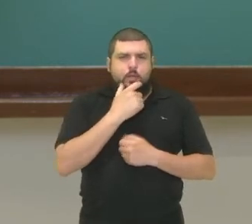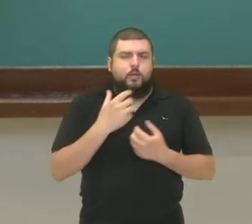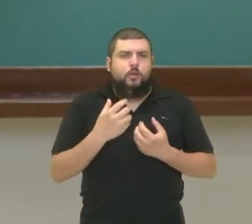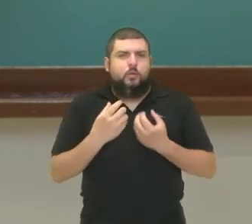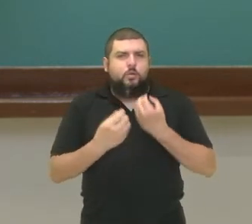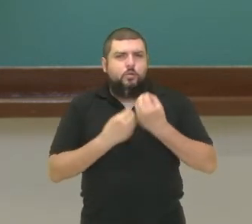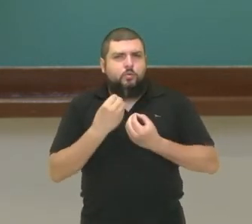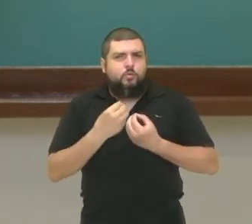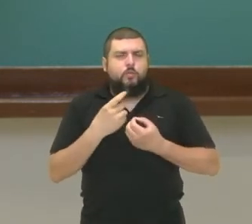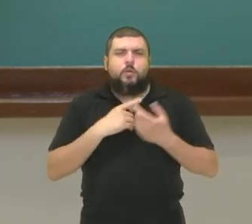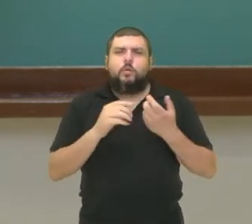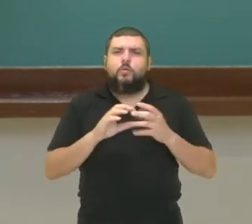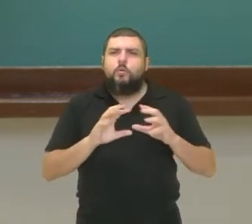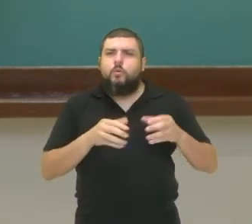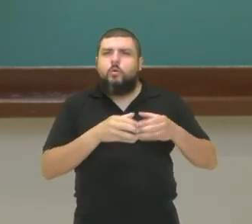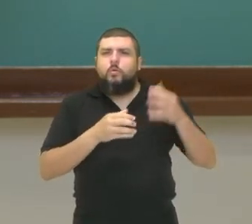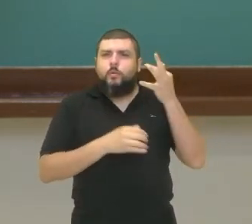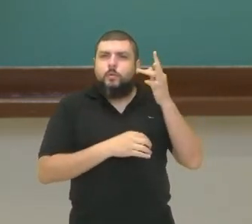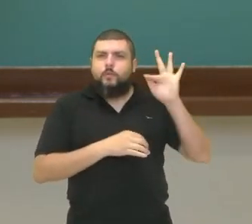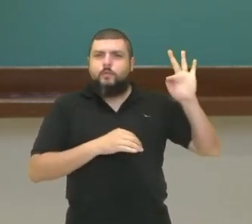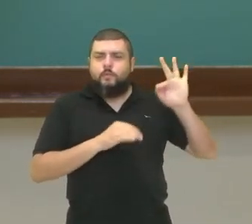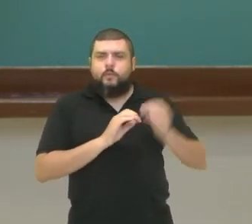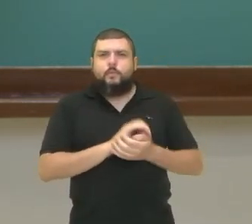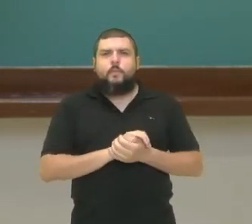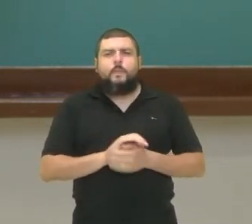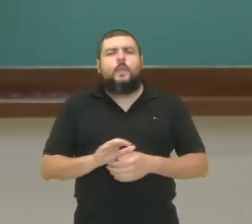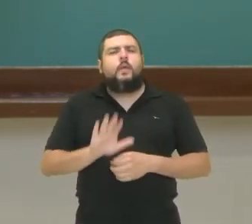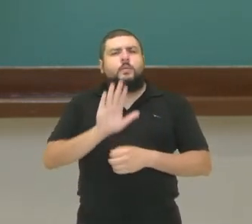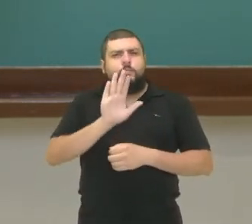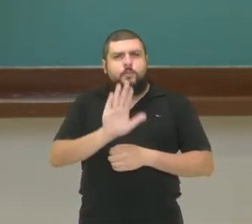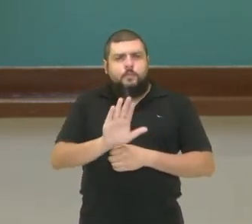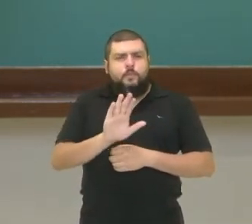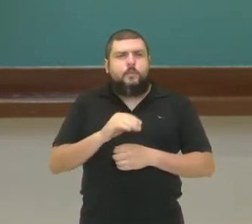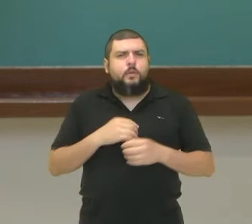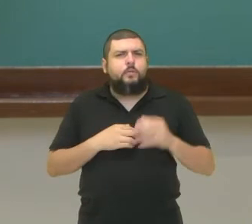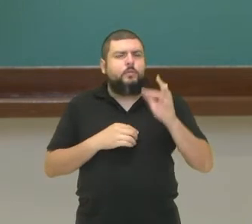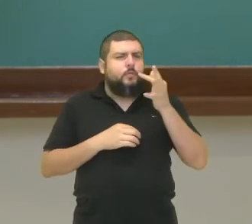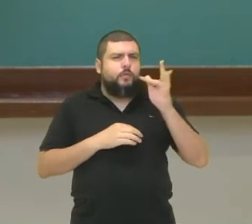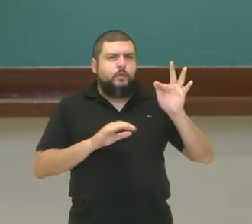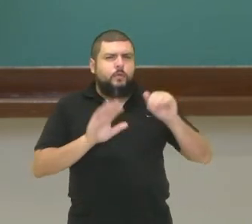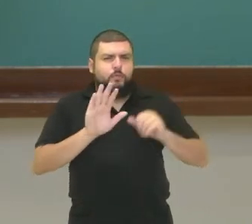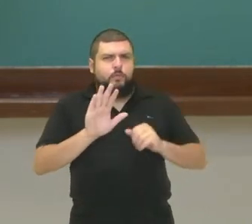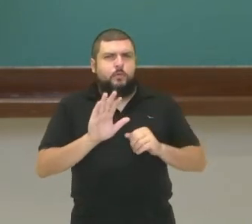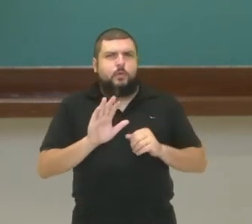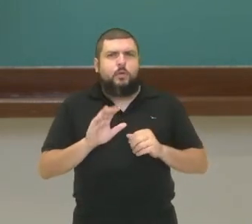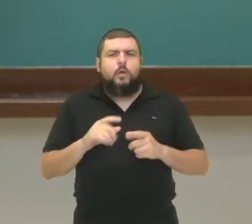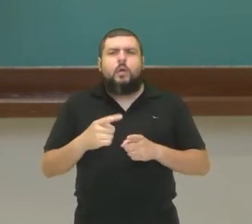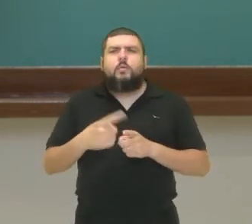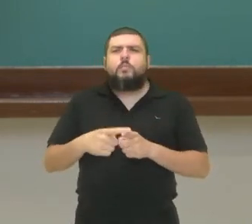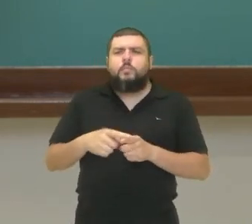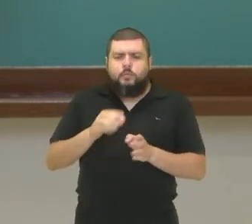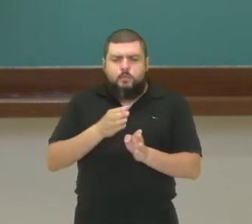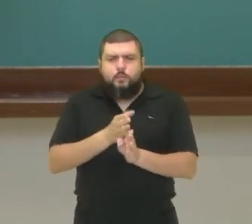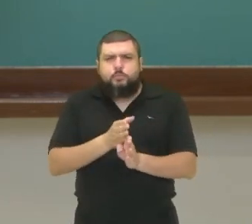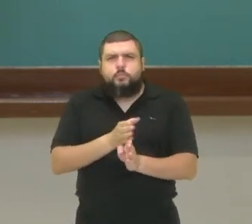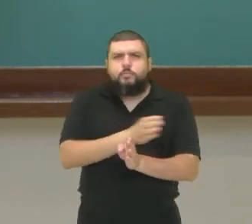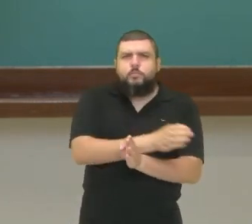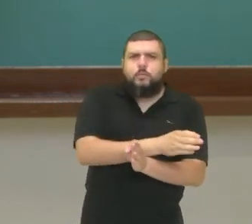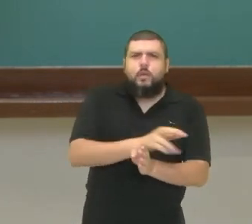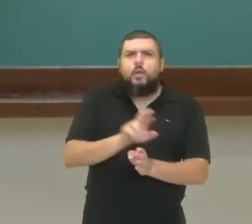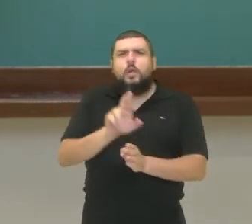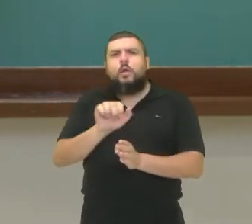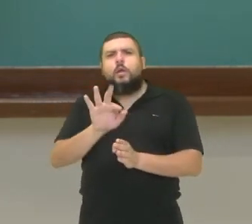os franceses, né? Mas antes de falar dos franceses, você deve estar se perguntando, por que o nome pré-rafaelita, professor? Que